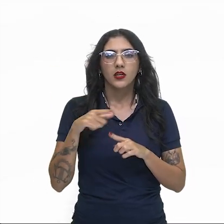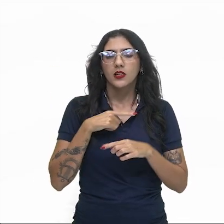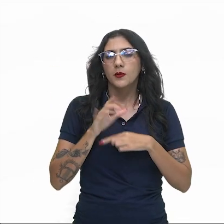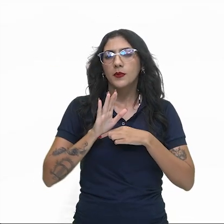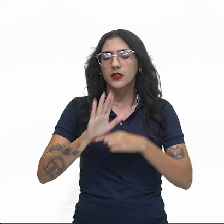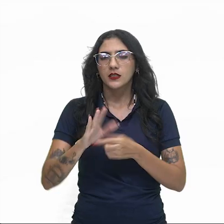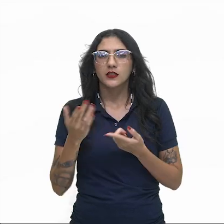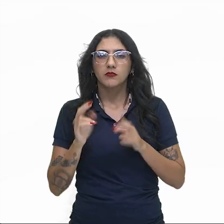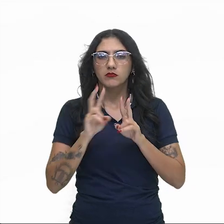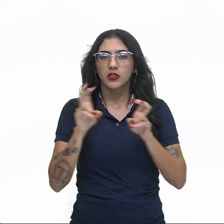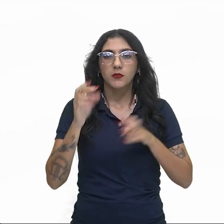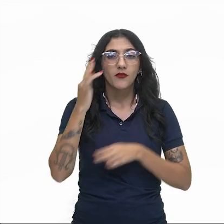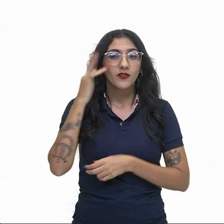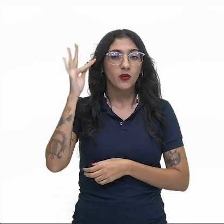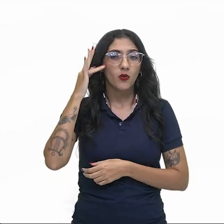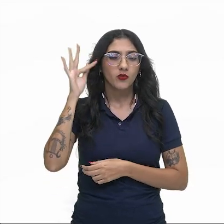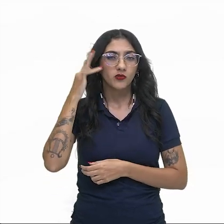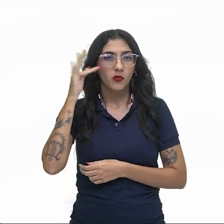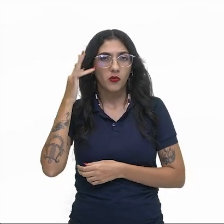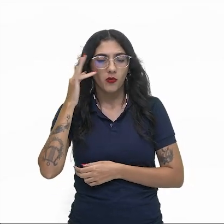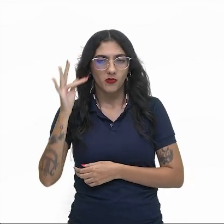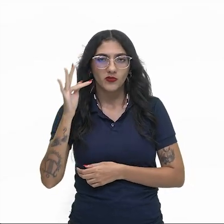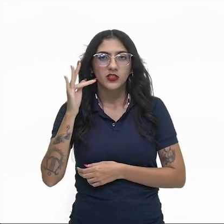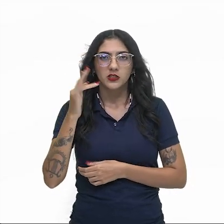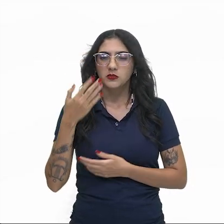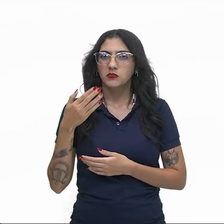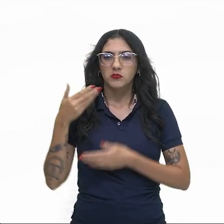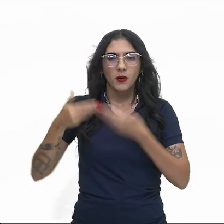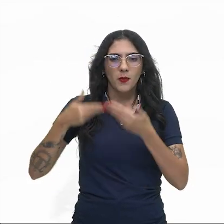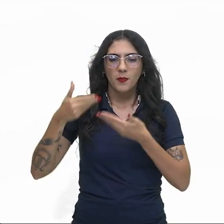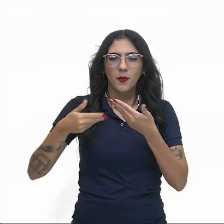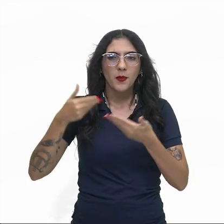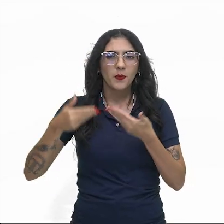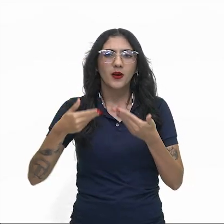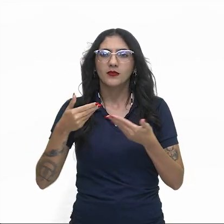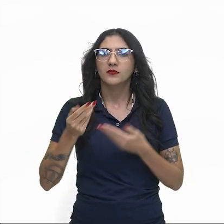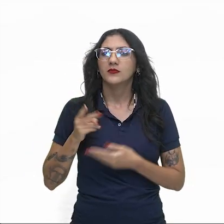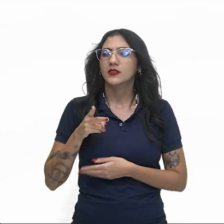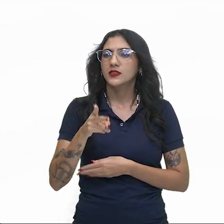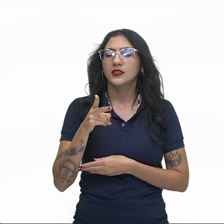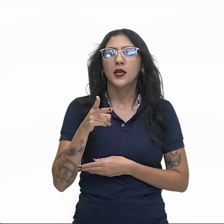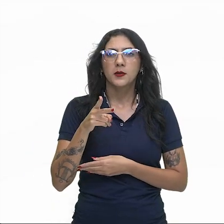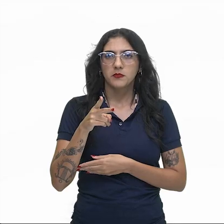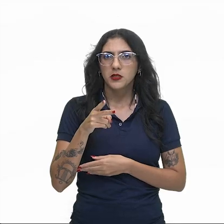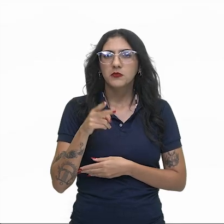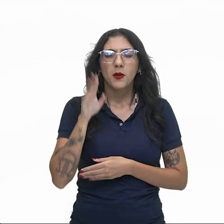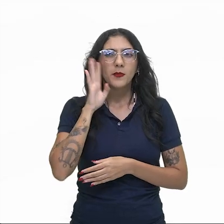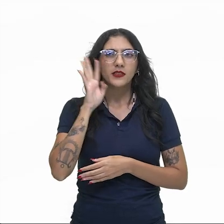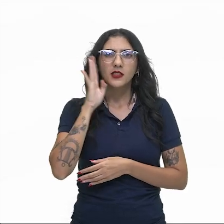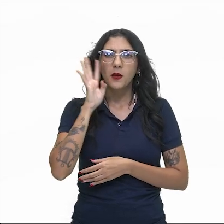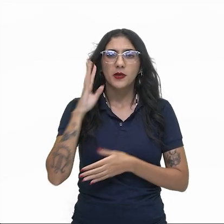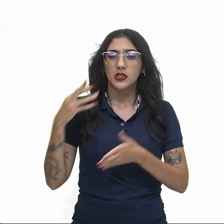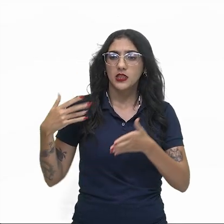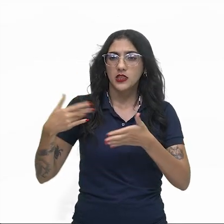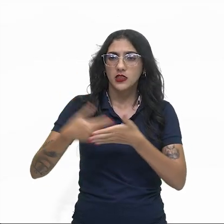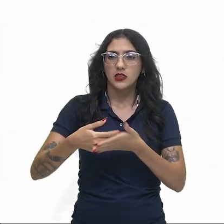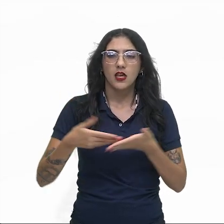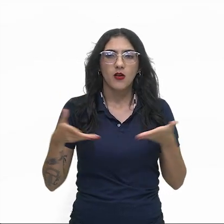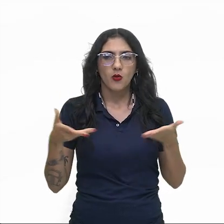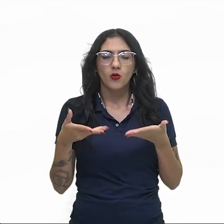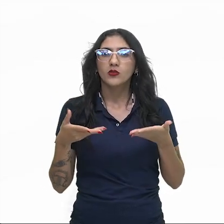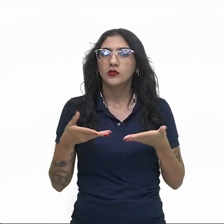questões filosóficas atemporais, são questões filosóficas que permanecem até os dias de hoje